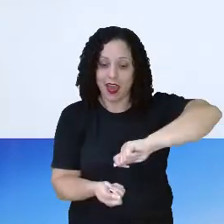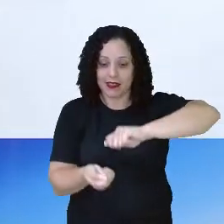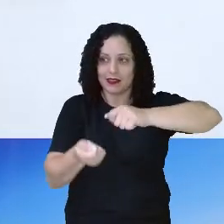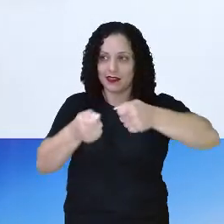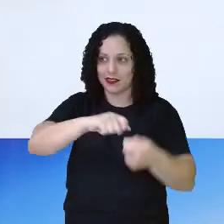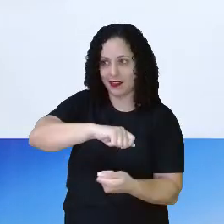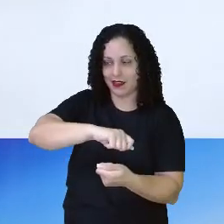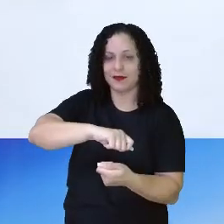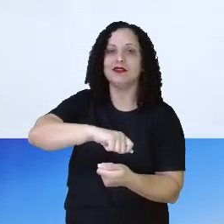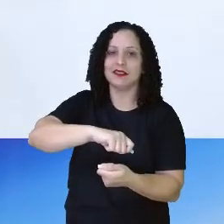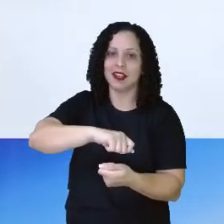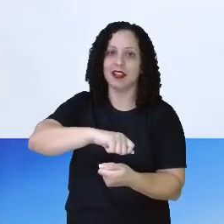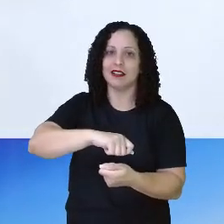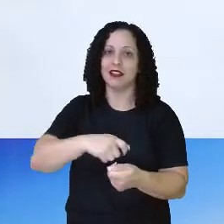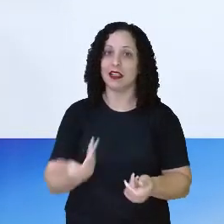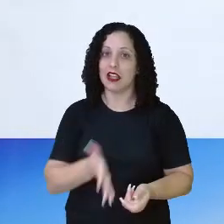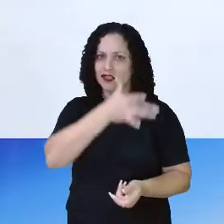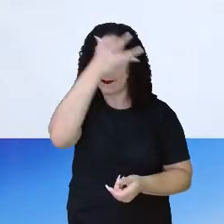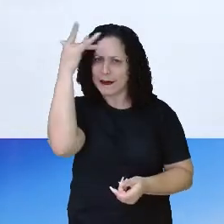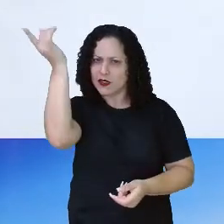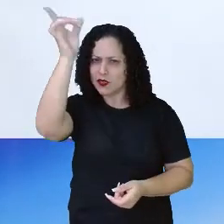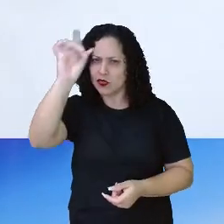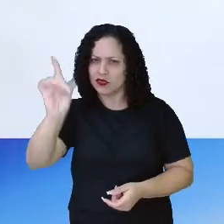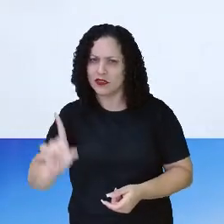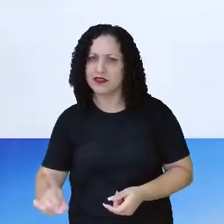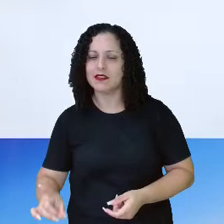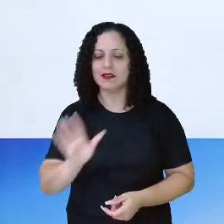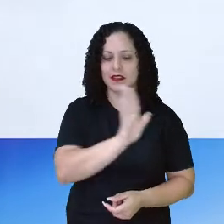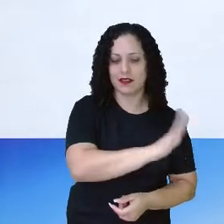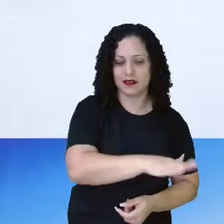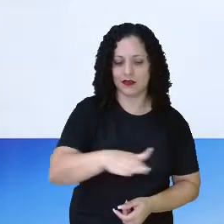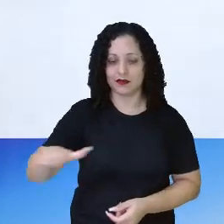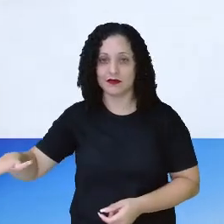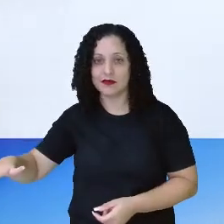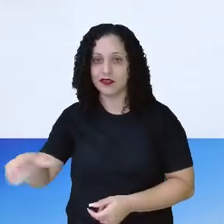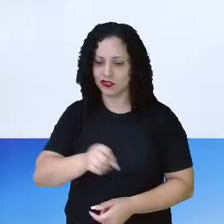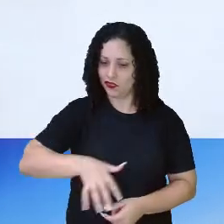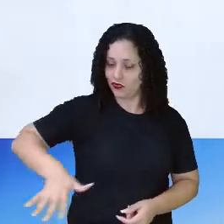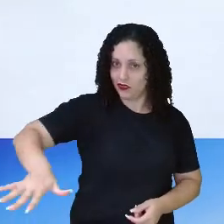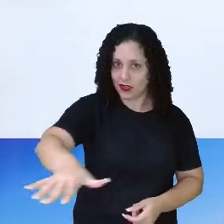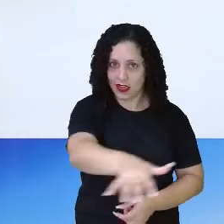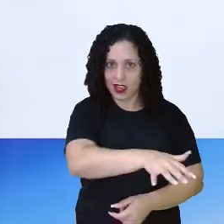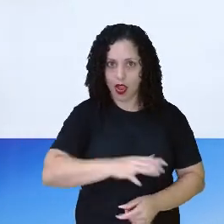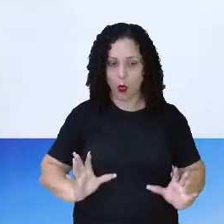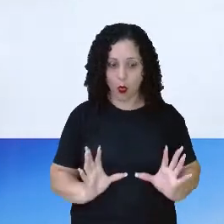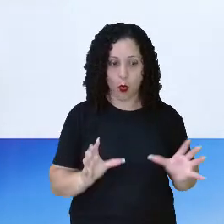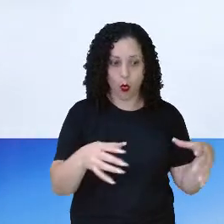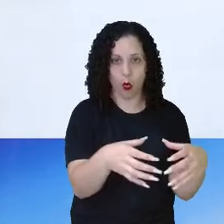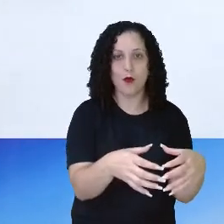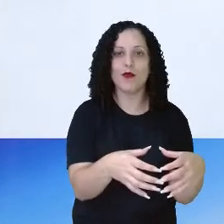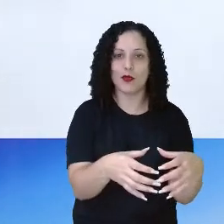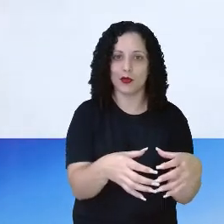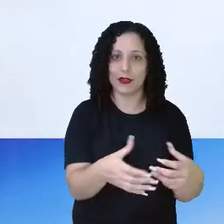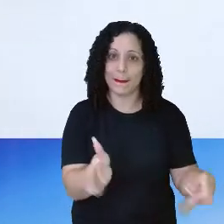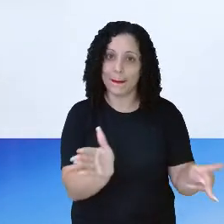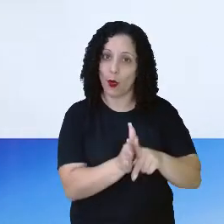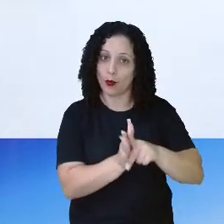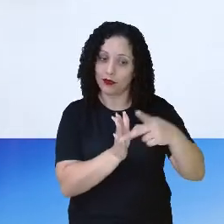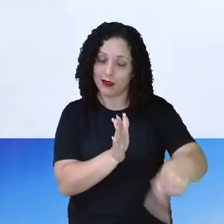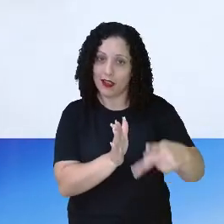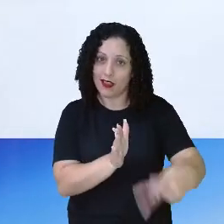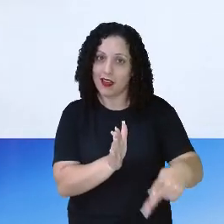adaptada, as pessoas com deficiência, as crianças com deficiência, elas são agrupadas e feito ali